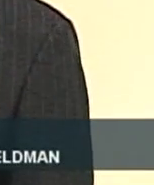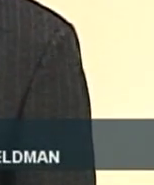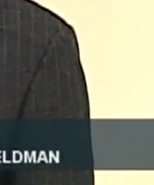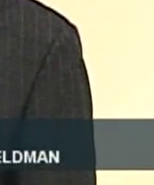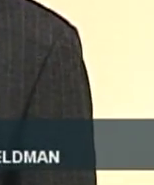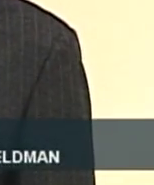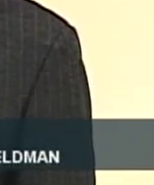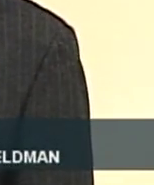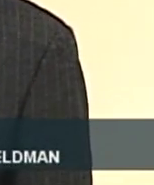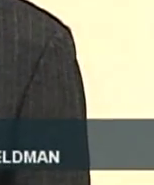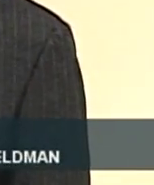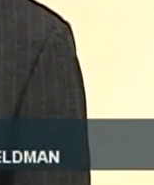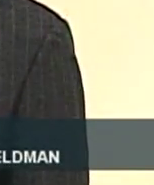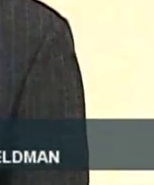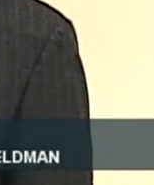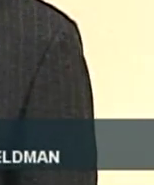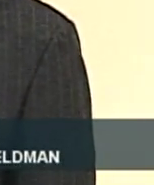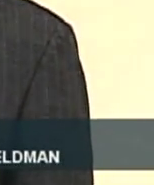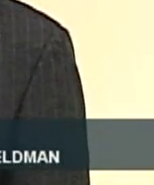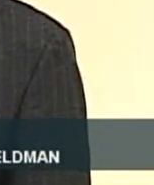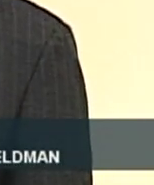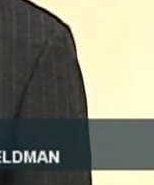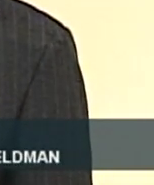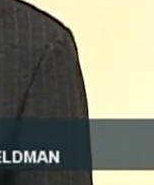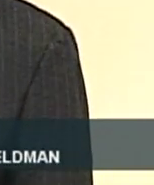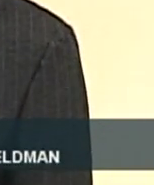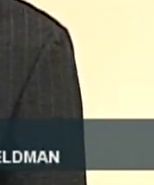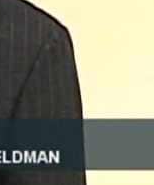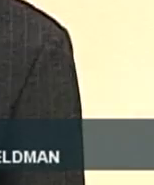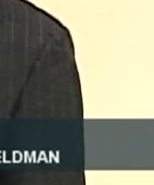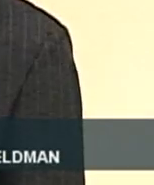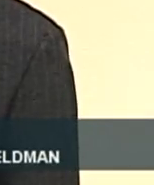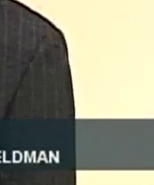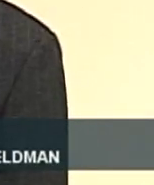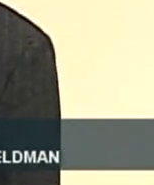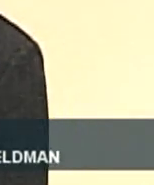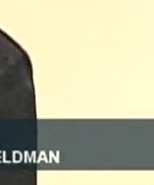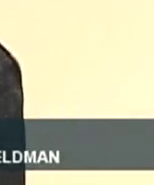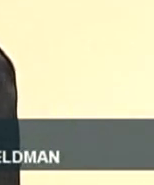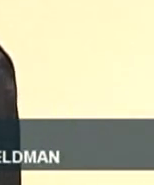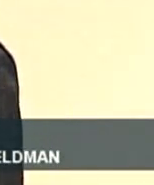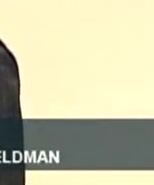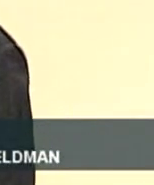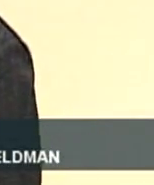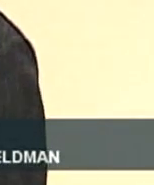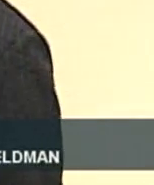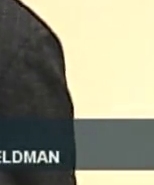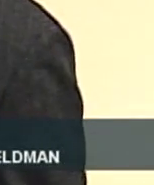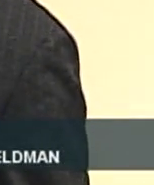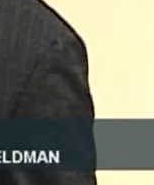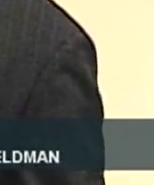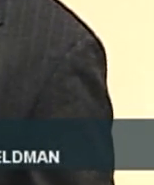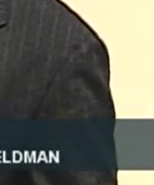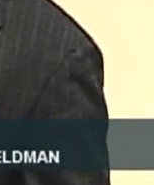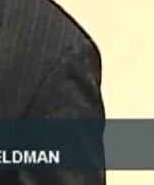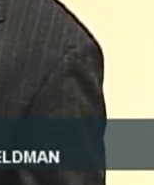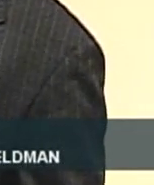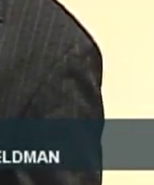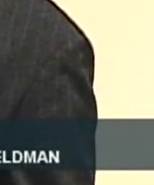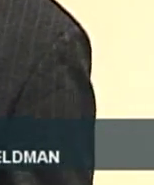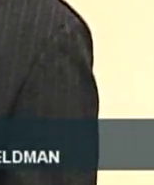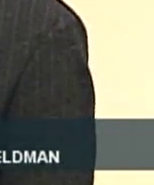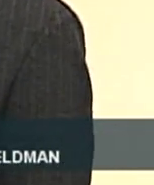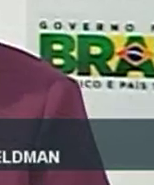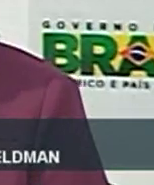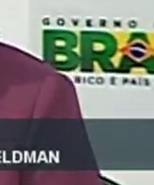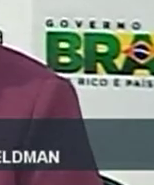ter vindo a Belo Horizonte lançar o programa Rede cegonha nós podemos retornar aqui a